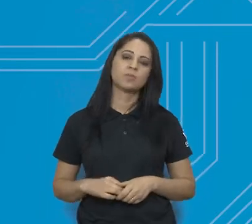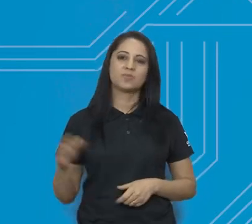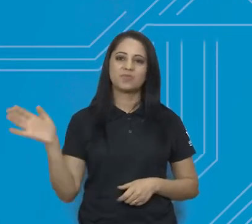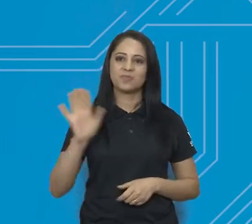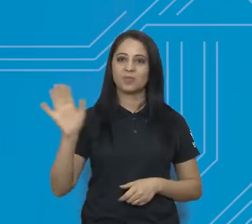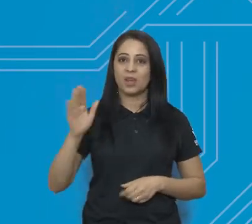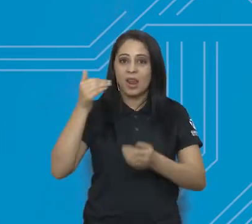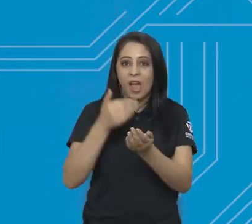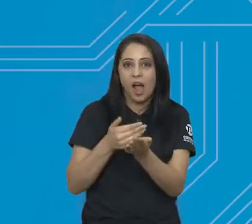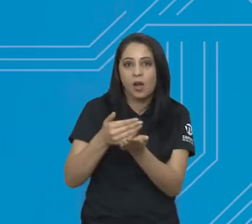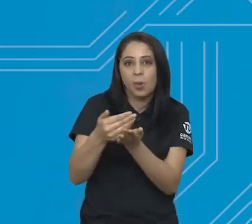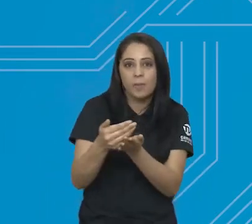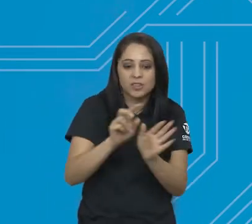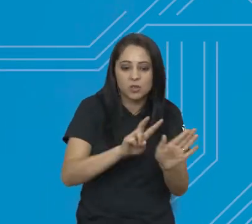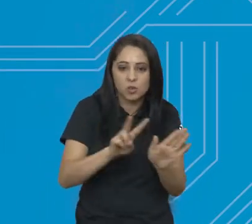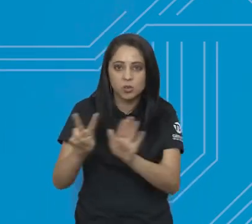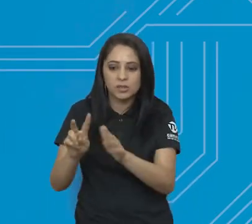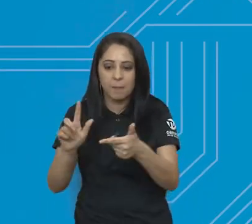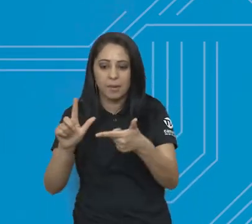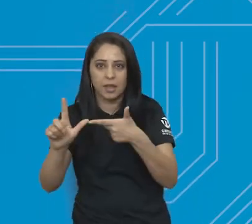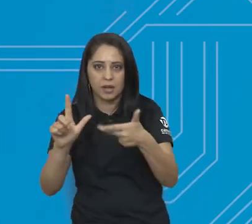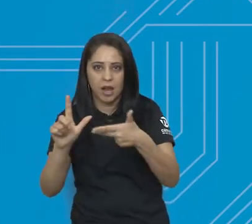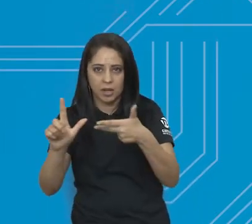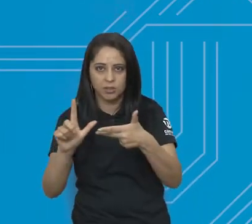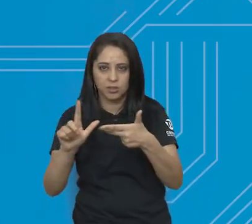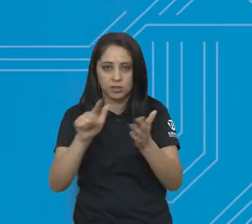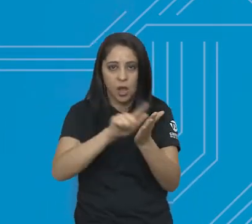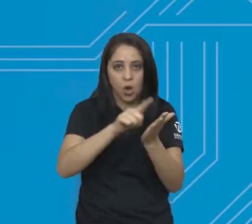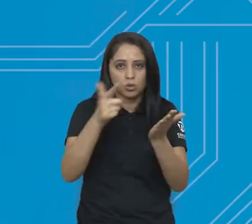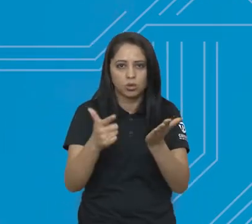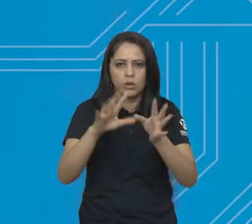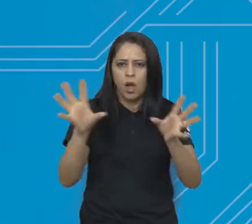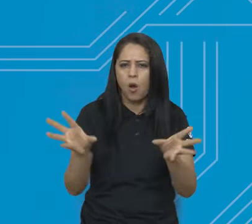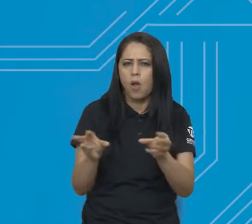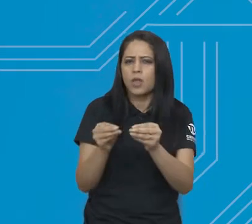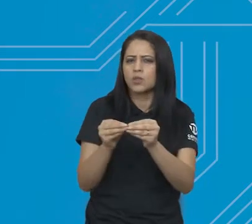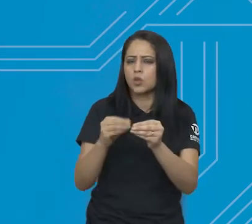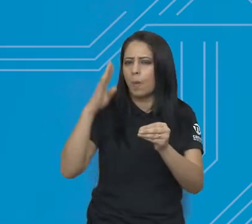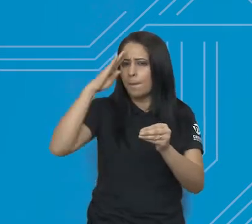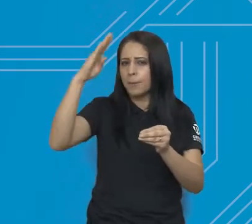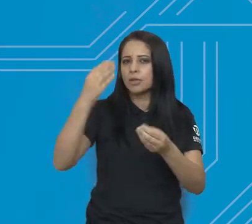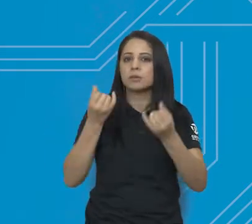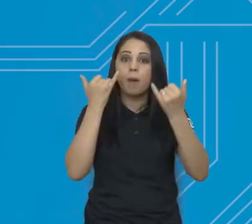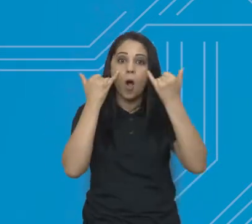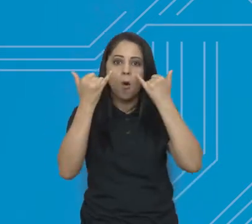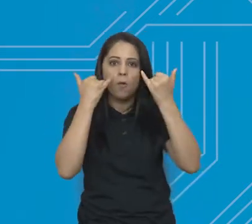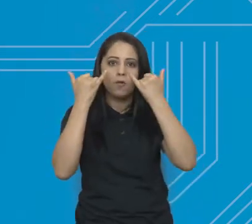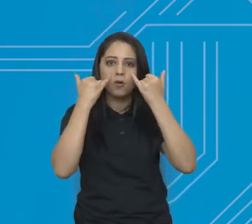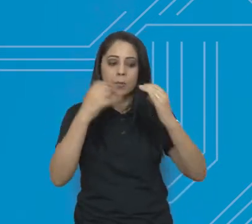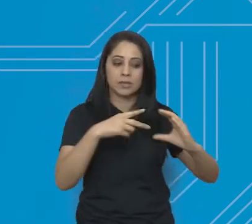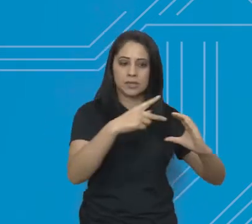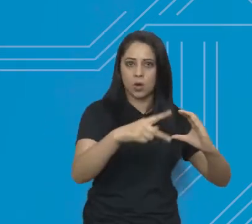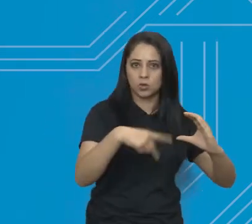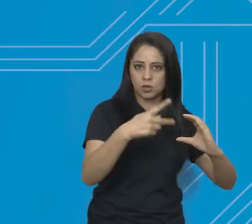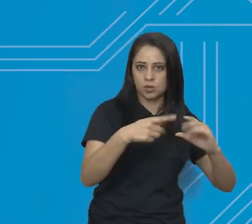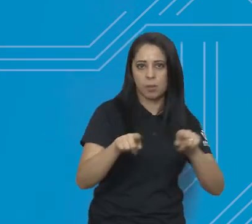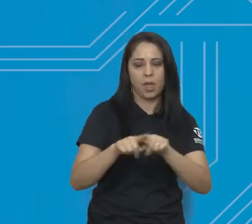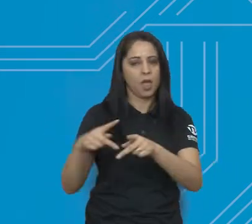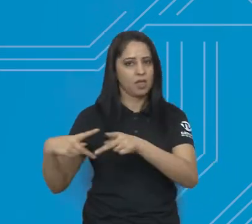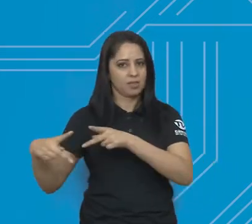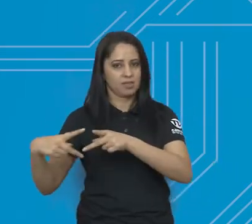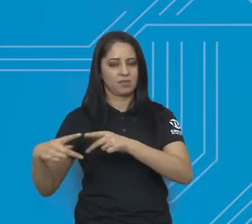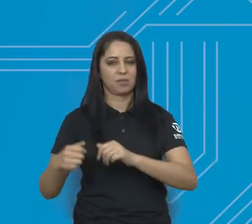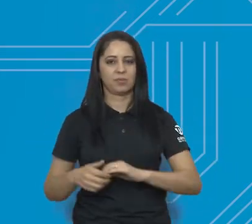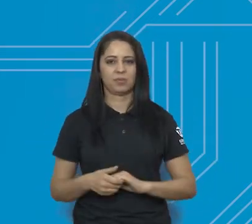Olá, está no ar o Semana Legislativa, o nosso telejornal com o resumo das principais notícias que marcaram a semana na Câmara e na